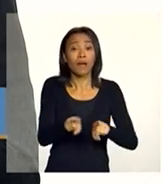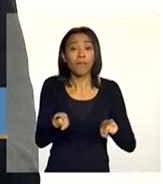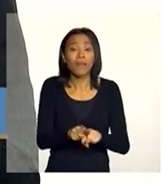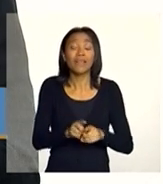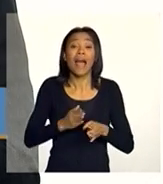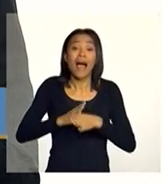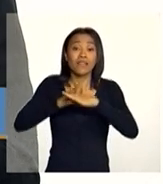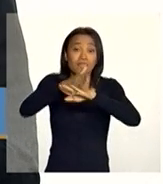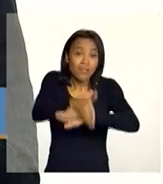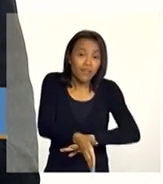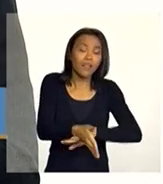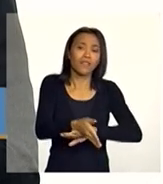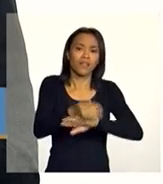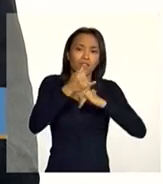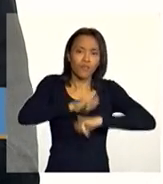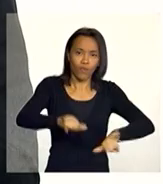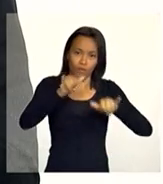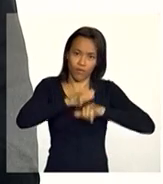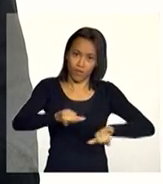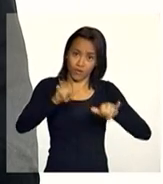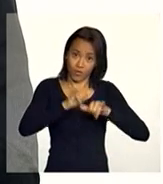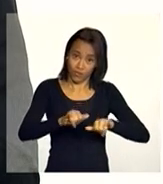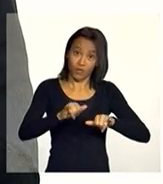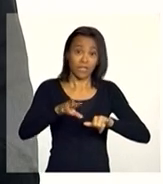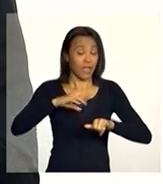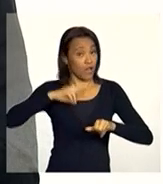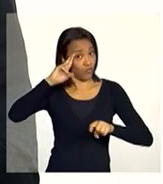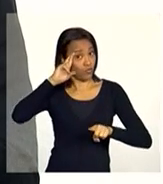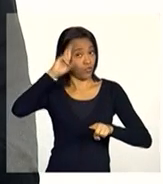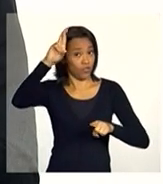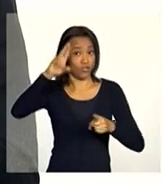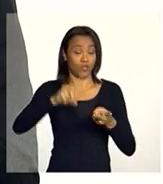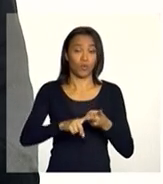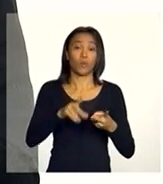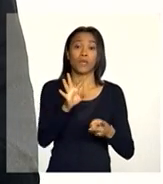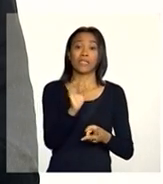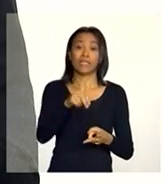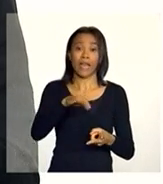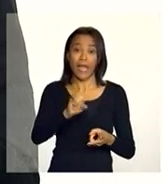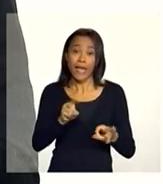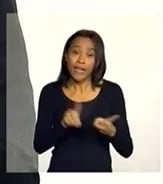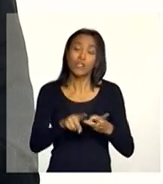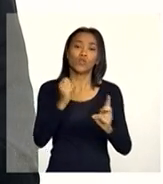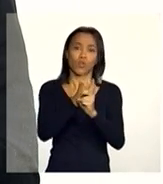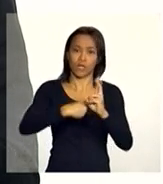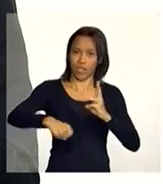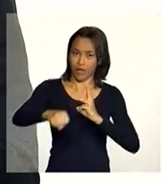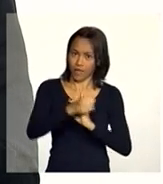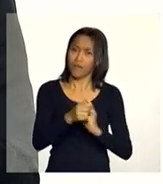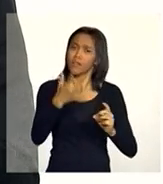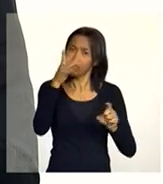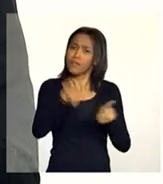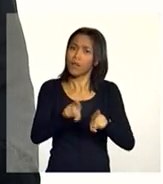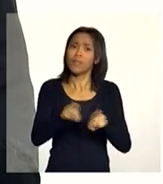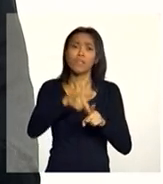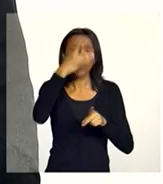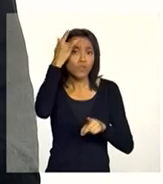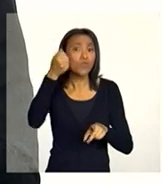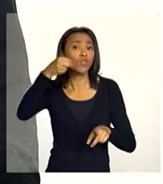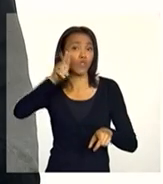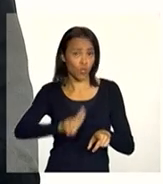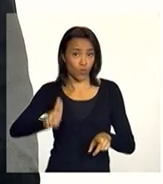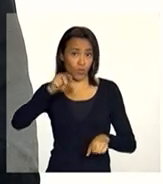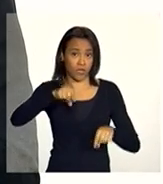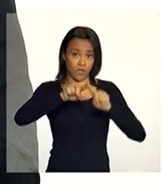aos dados aos gestores técnicos entidades sociedade civil e usuários a